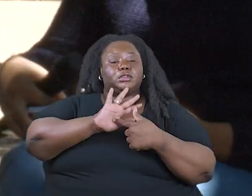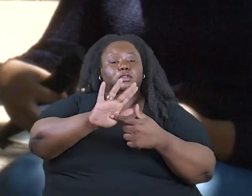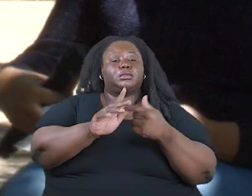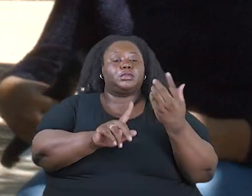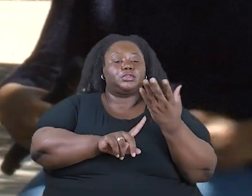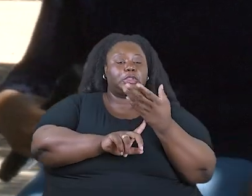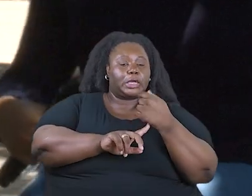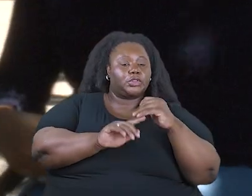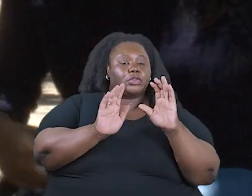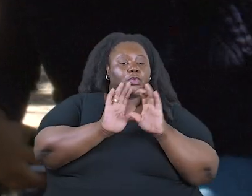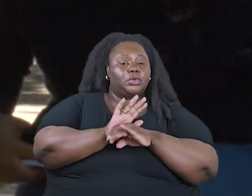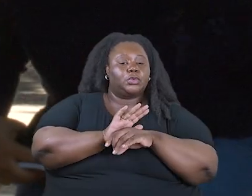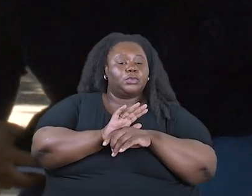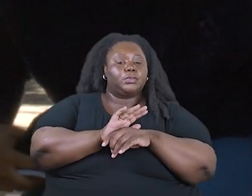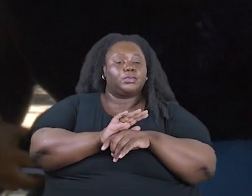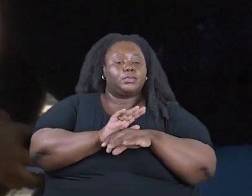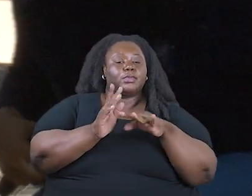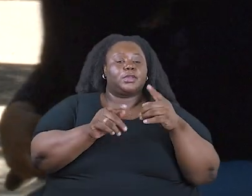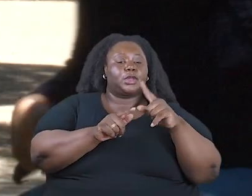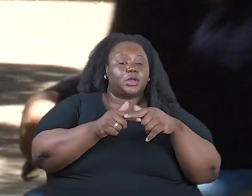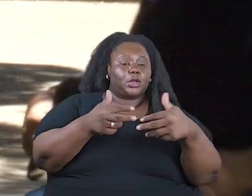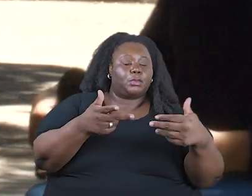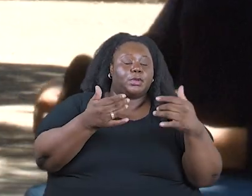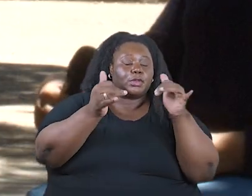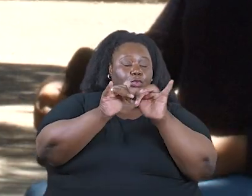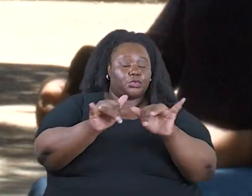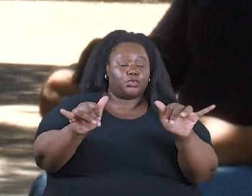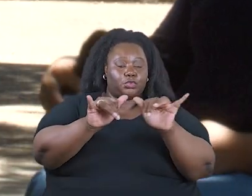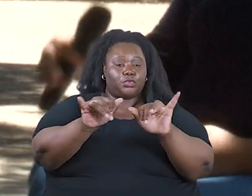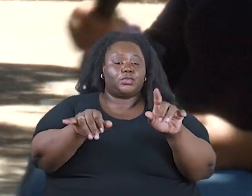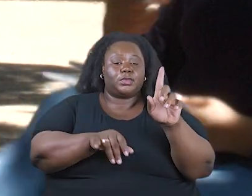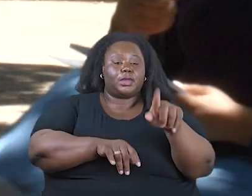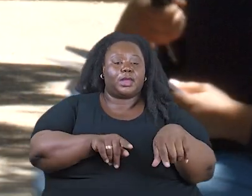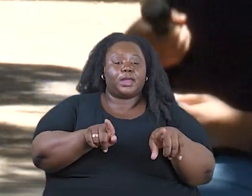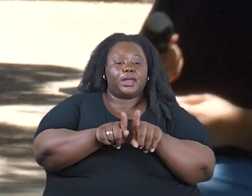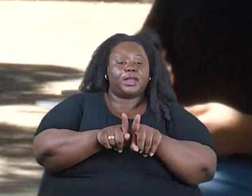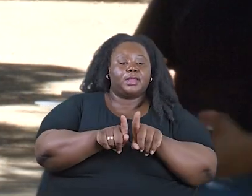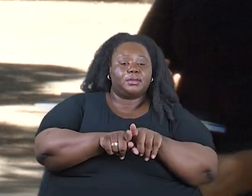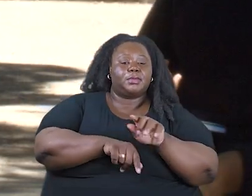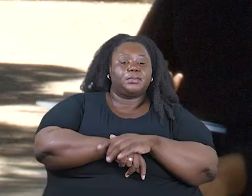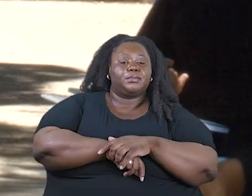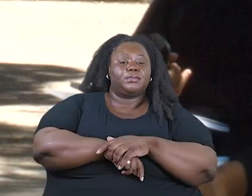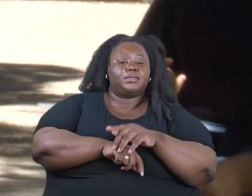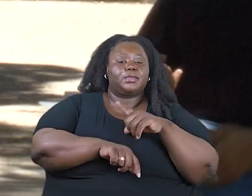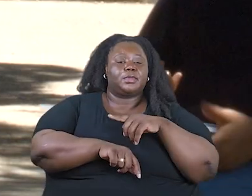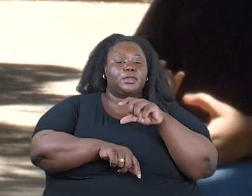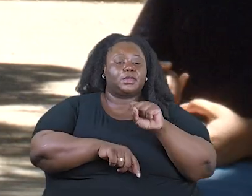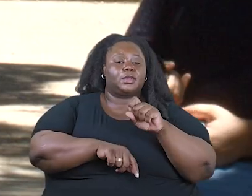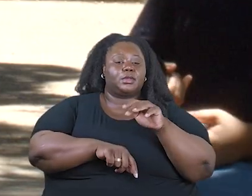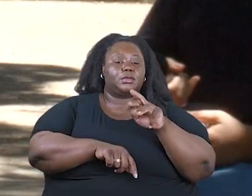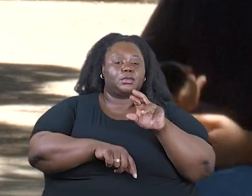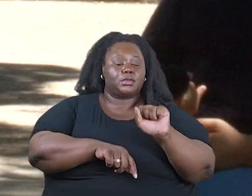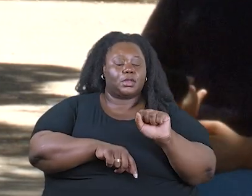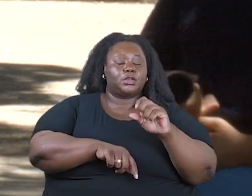arte conceitual, em que esse material de divulgação, ele ao mesmo tempo tem o status de